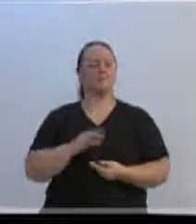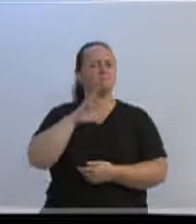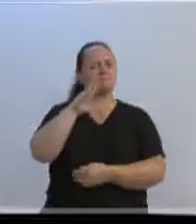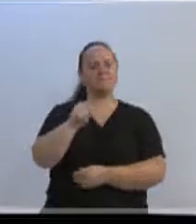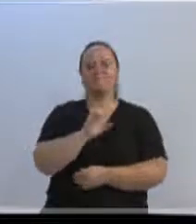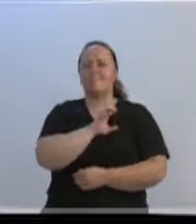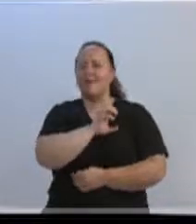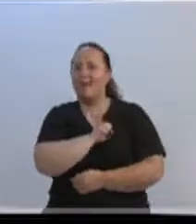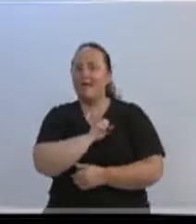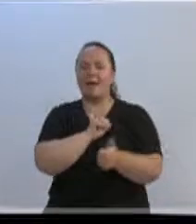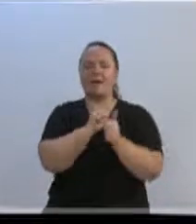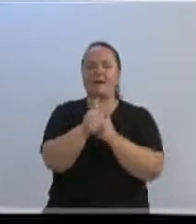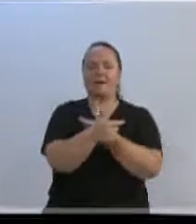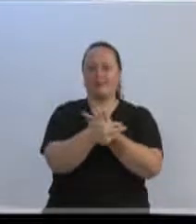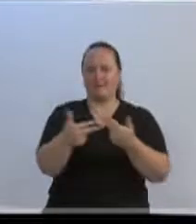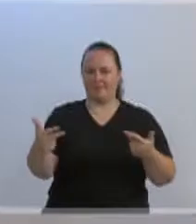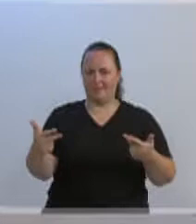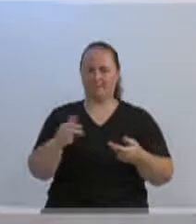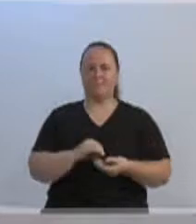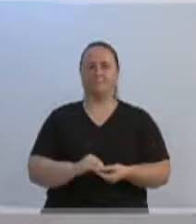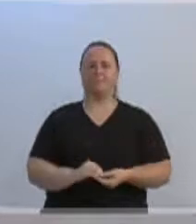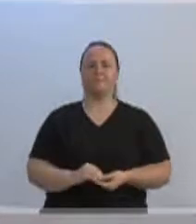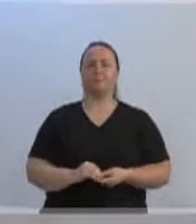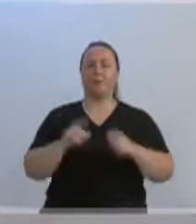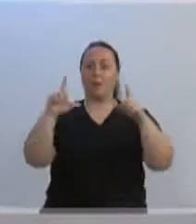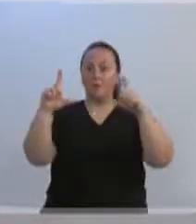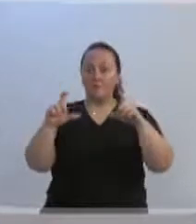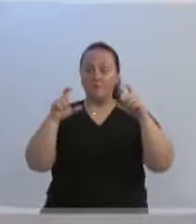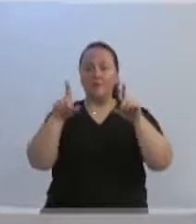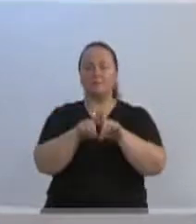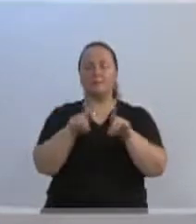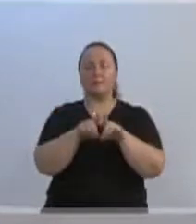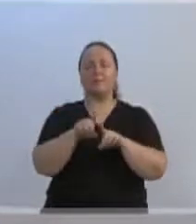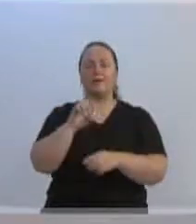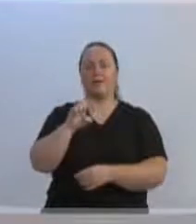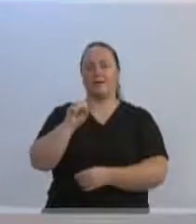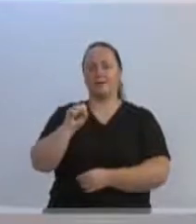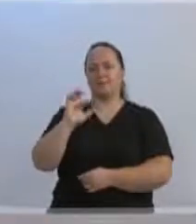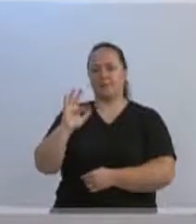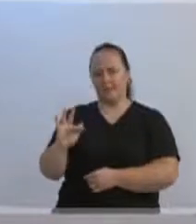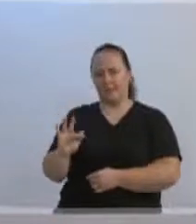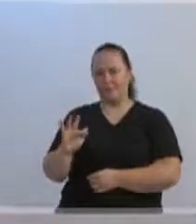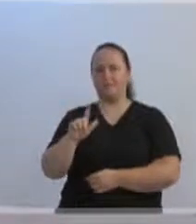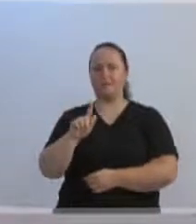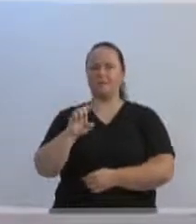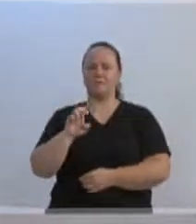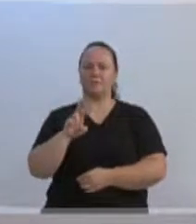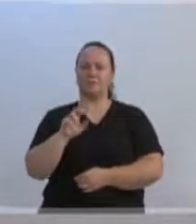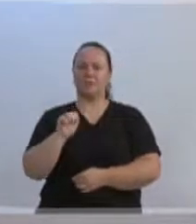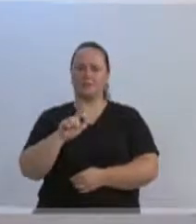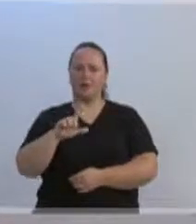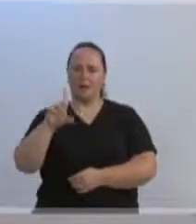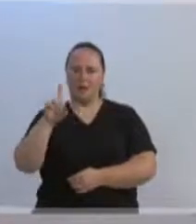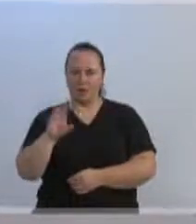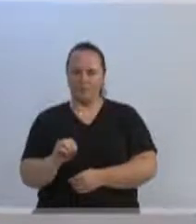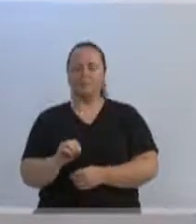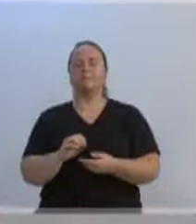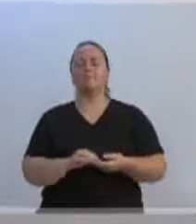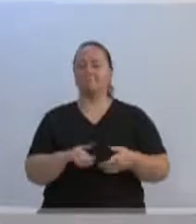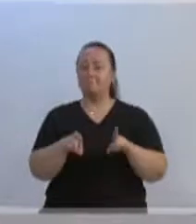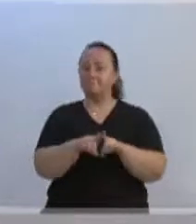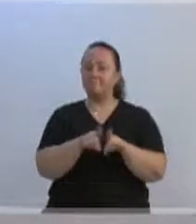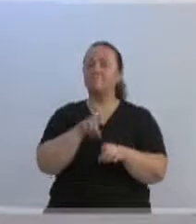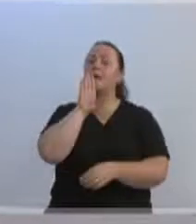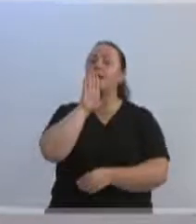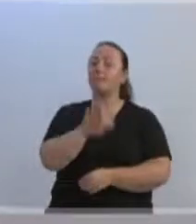o esporte fotos na sequência do evento realizado no último sábado é a cef geraldo schmitt sobrinho no salto norte onde passamos no período da